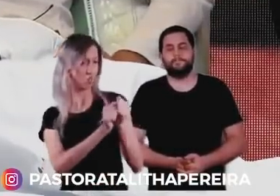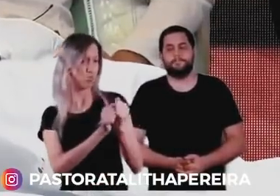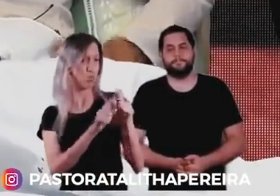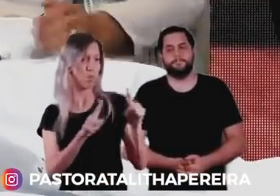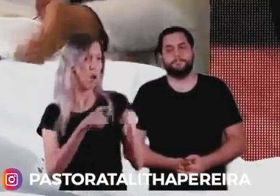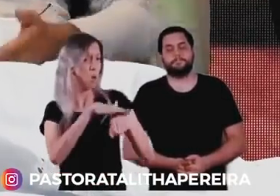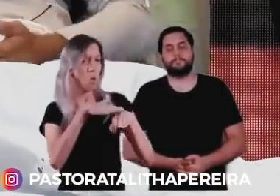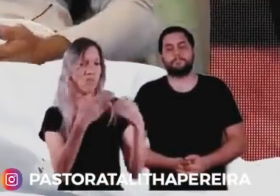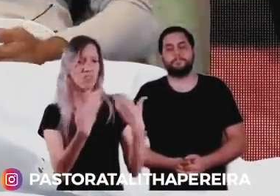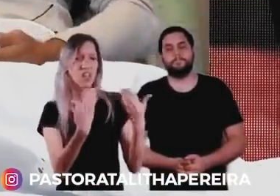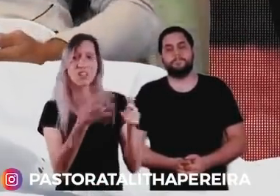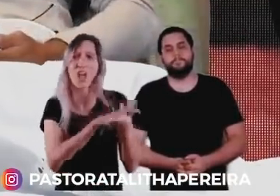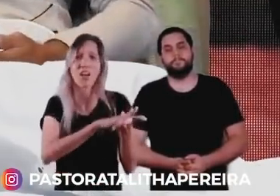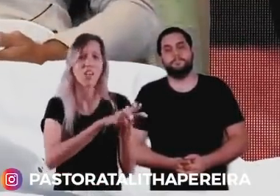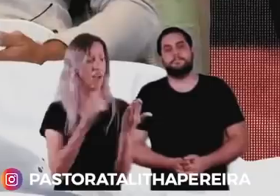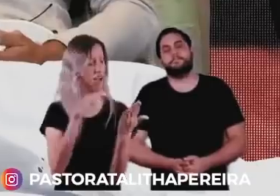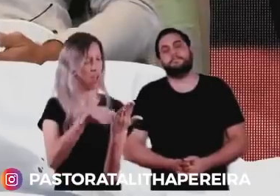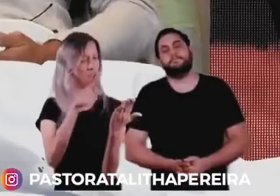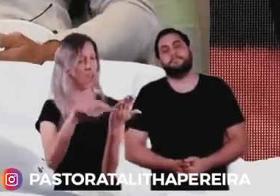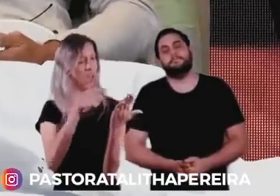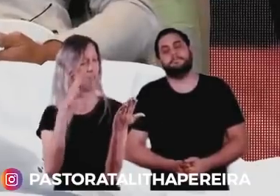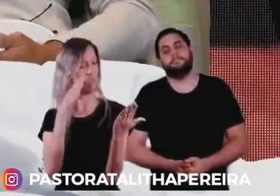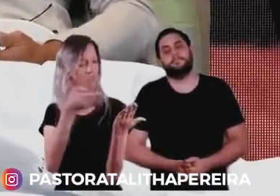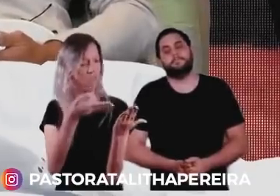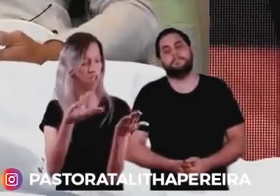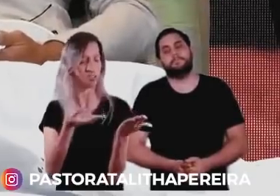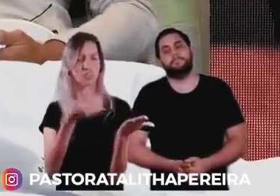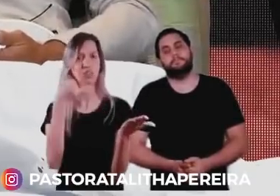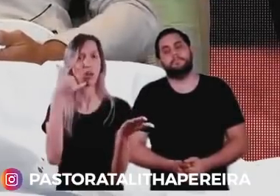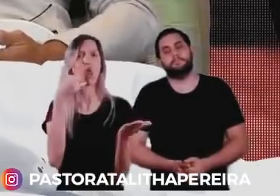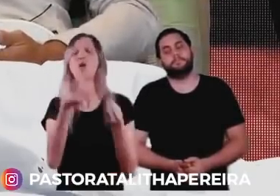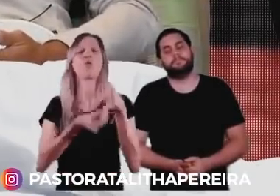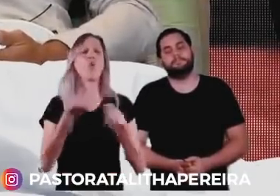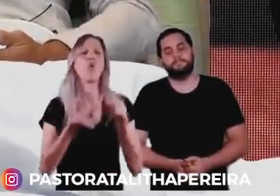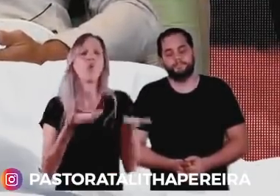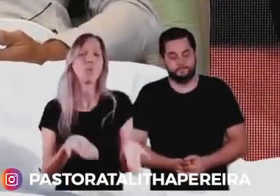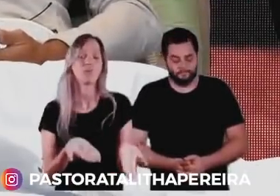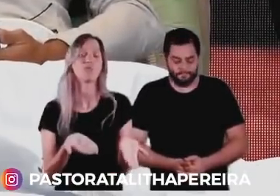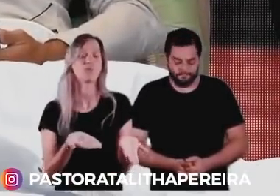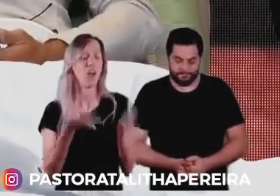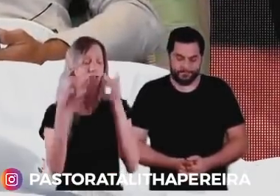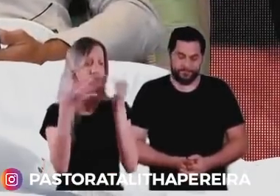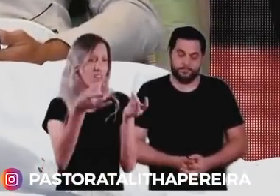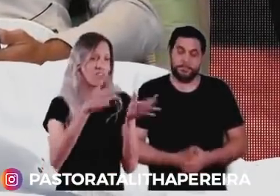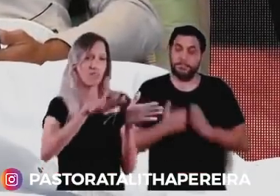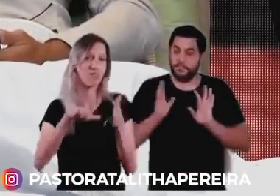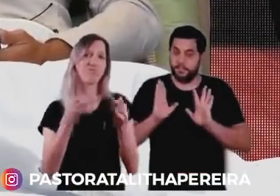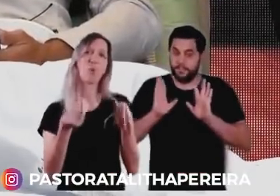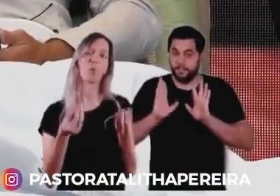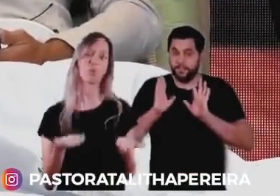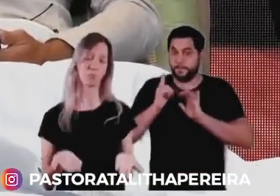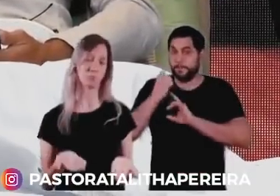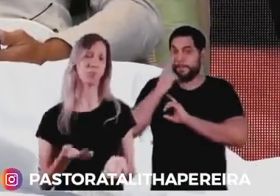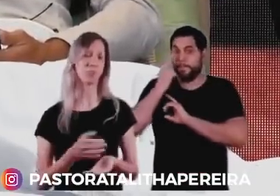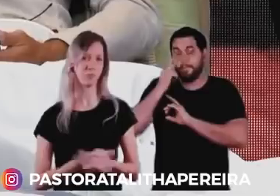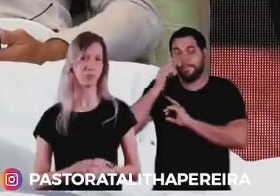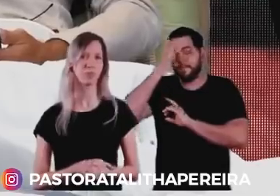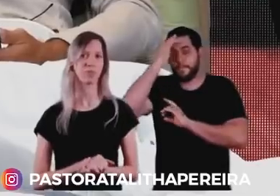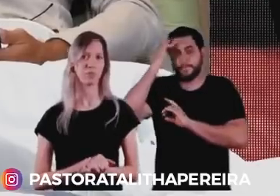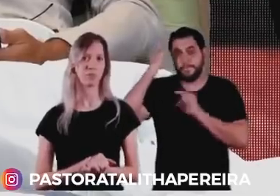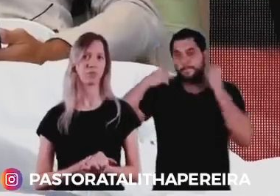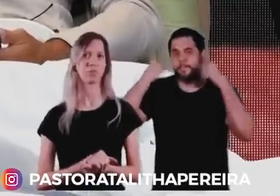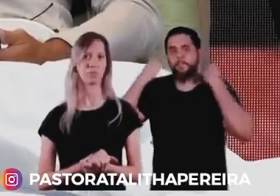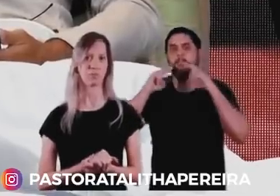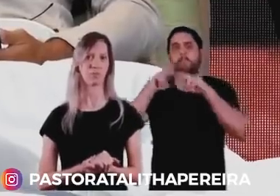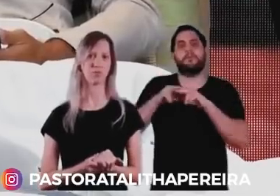poder conversar com ela porque ela está entretida no celular. E olha que tira realmente a atenção. Um detalhe, gente, o pessoal está ficando pirado por